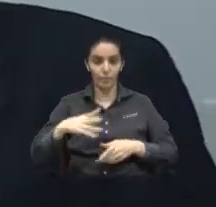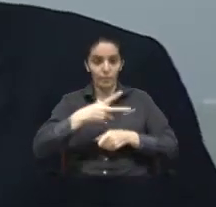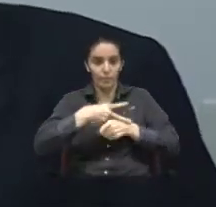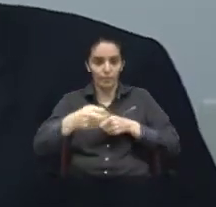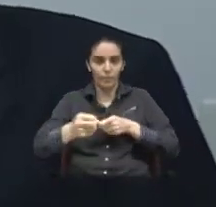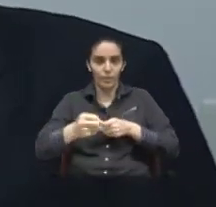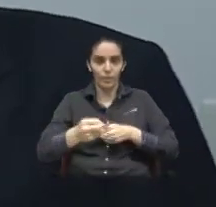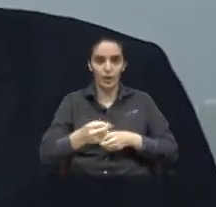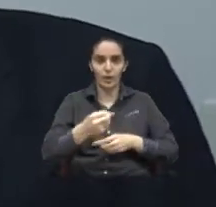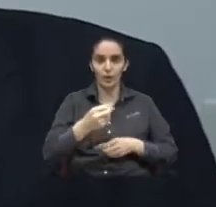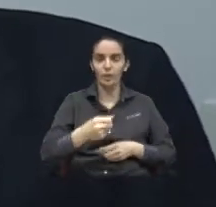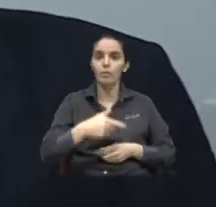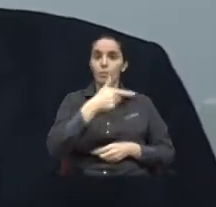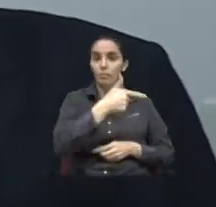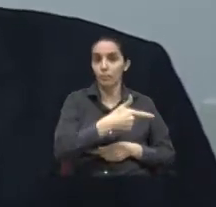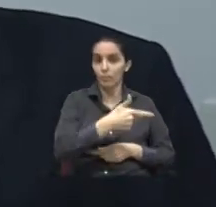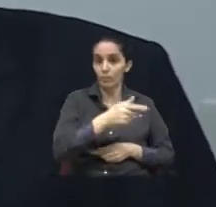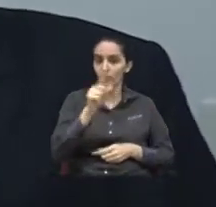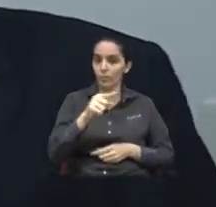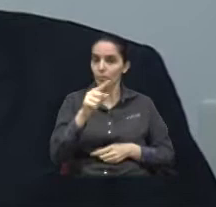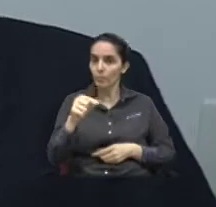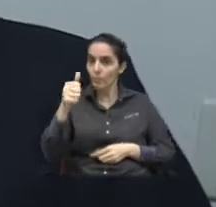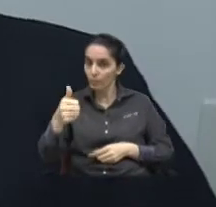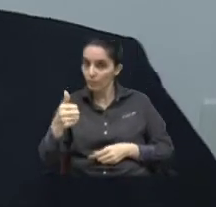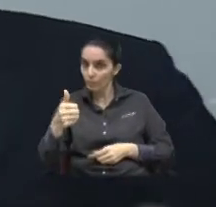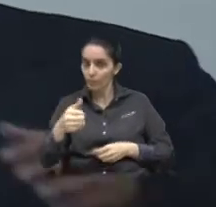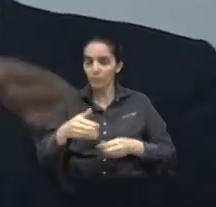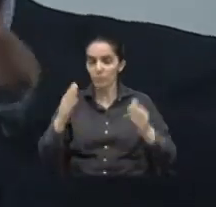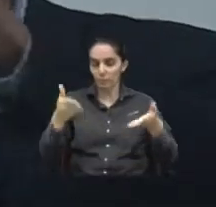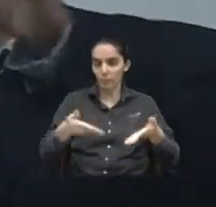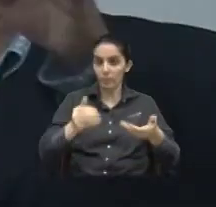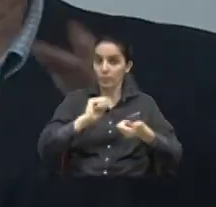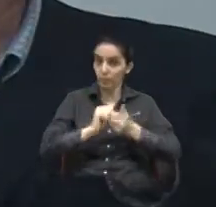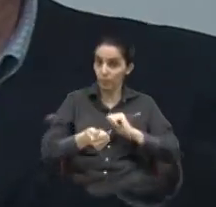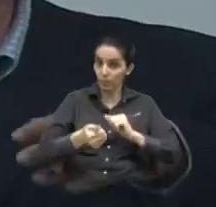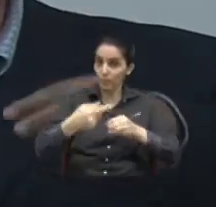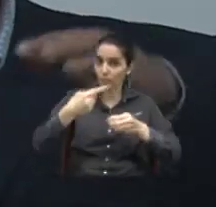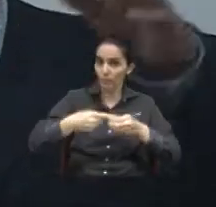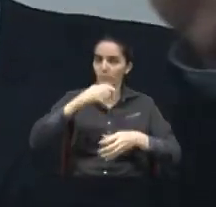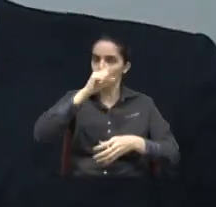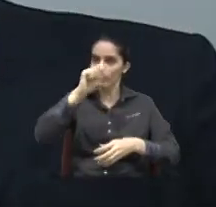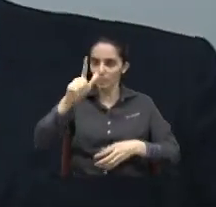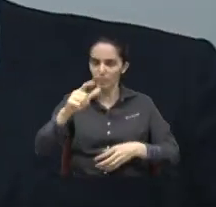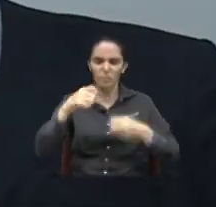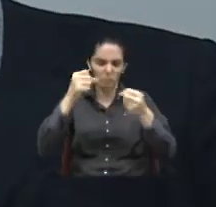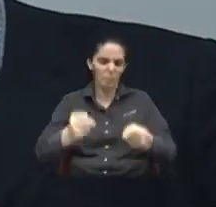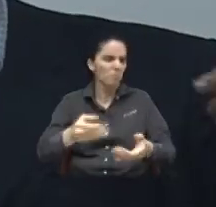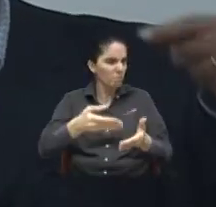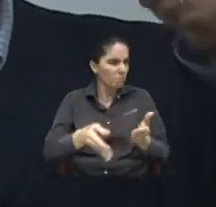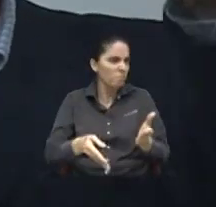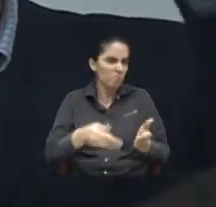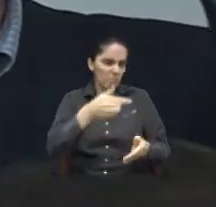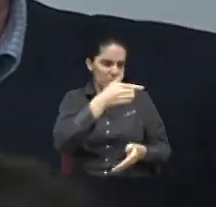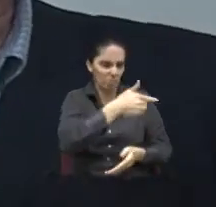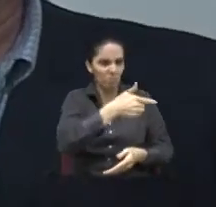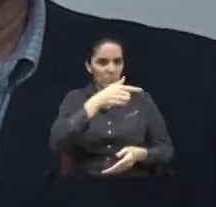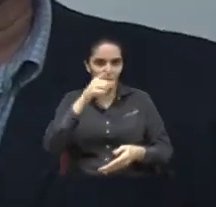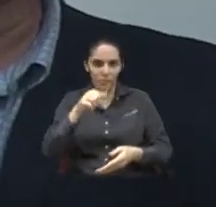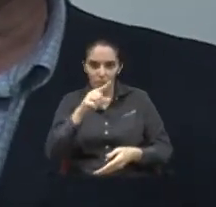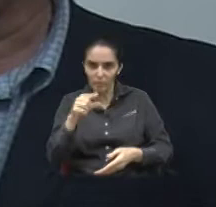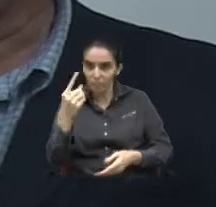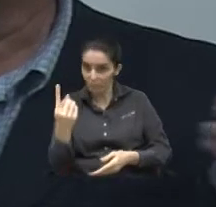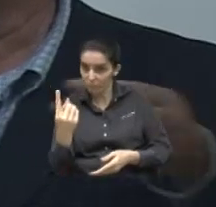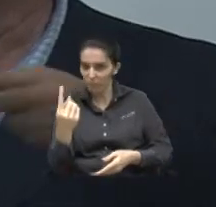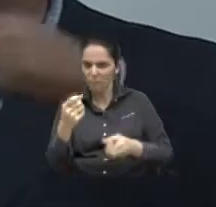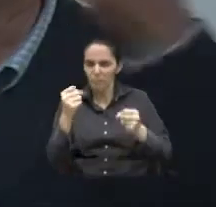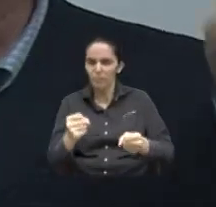sábado vai jogar aqui em Limeira, pode até perder por 2-1, que estará classificado para a semifinal, e posteriormente, entre